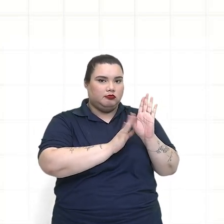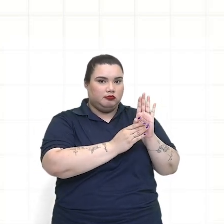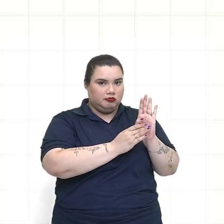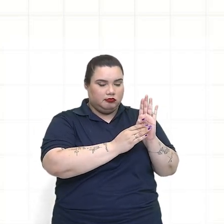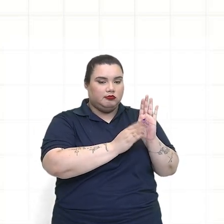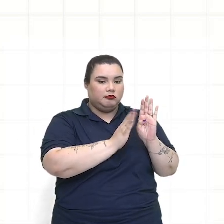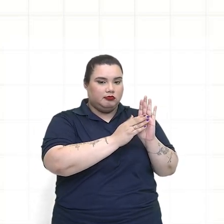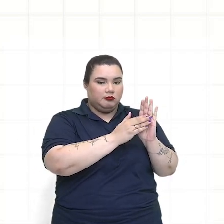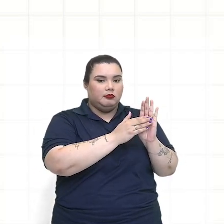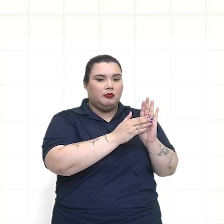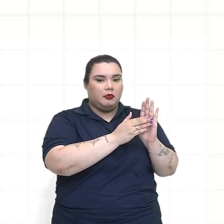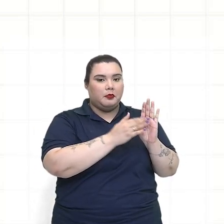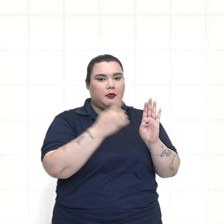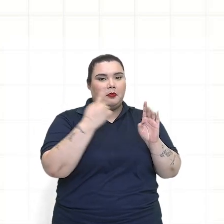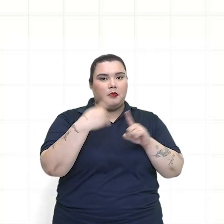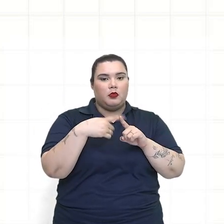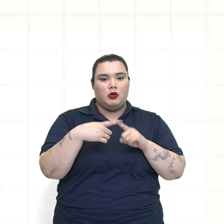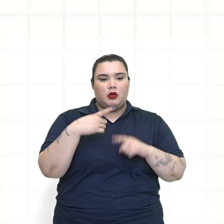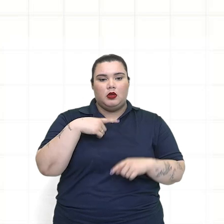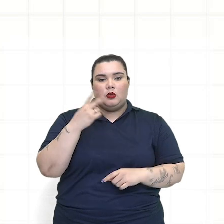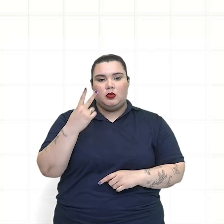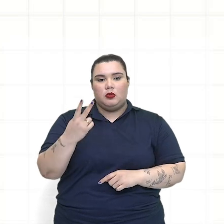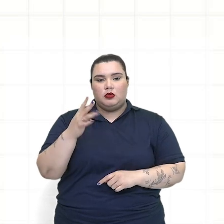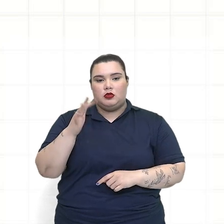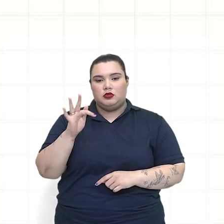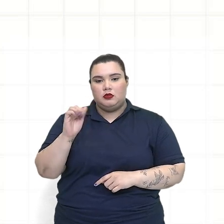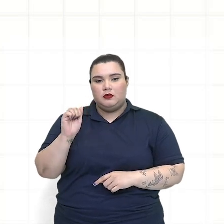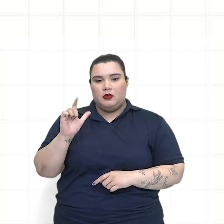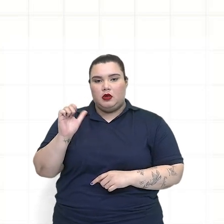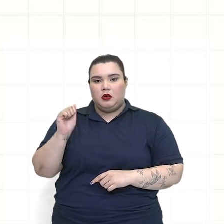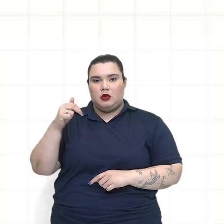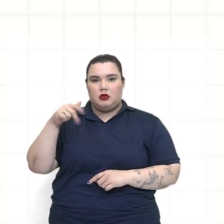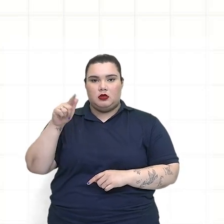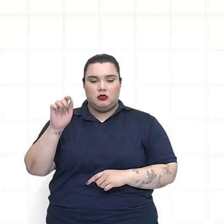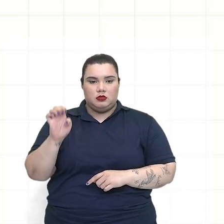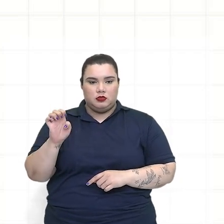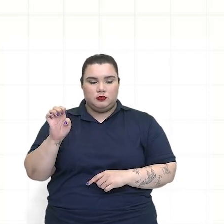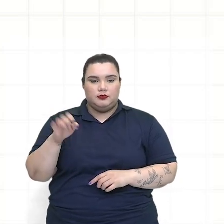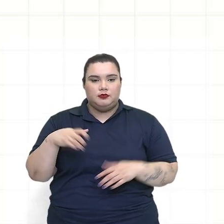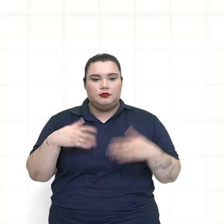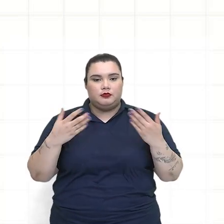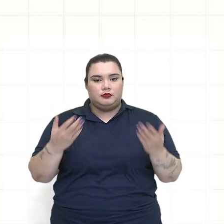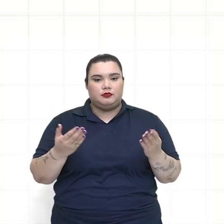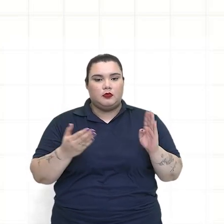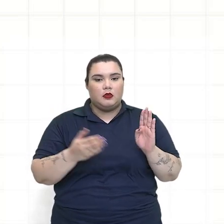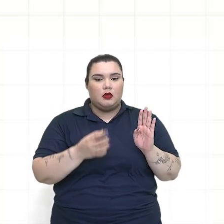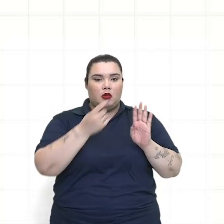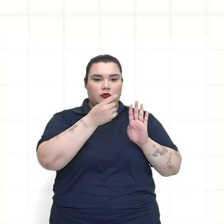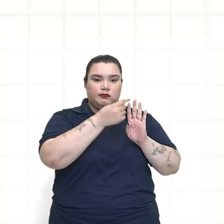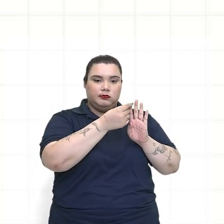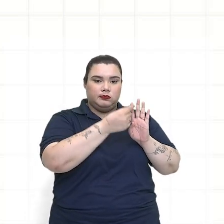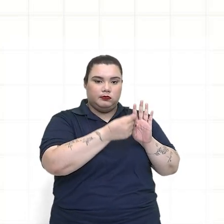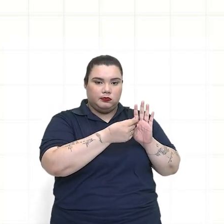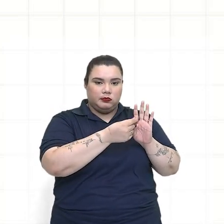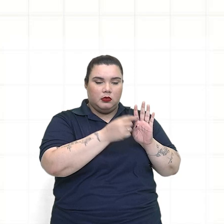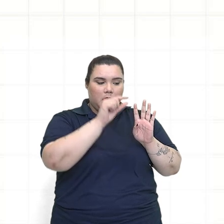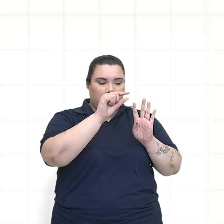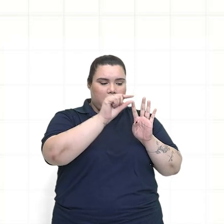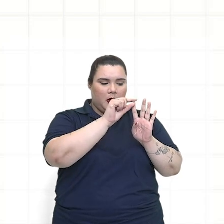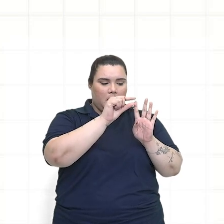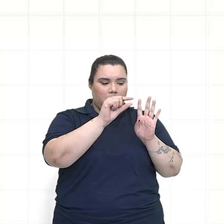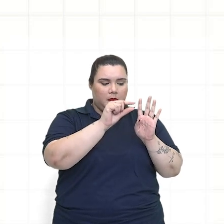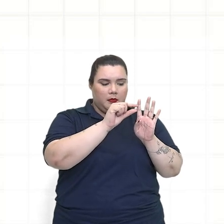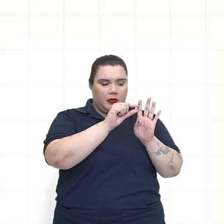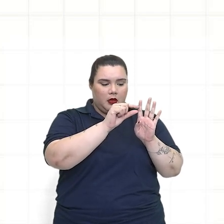vai incluir aqui porque ele é o único que possui 2 falanges. Nós vamos ter aqui, ó, para cada falange, cada